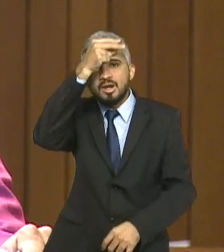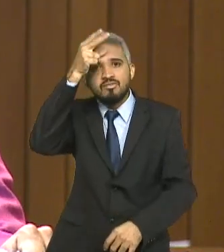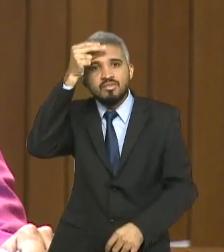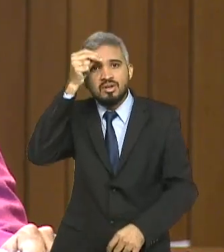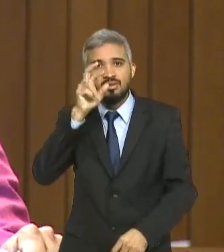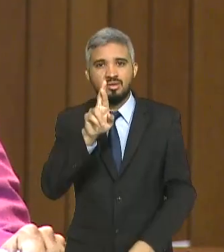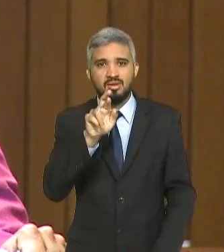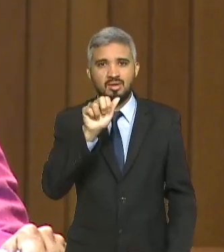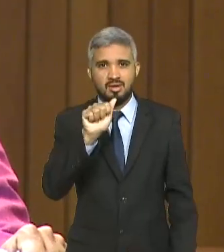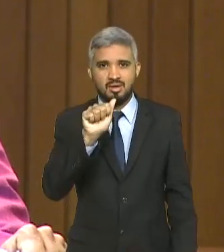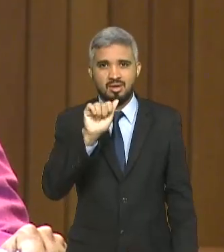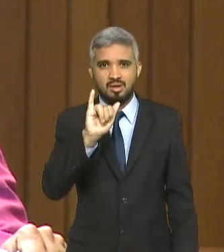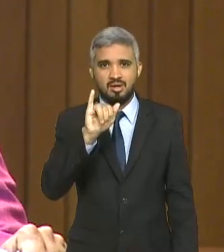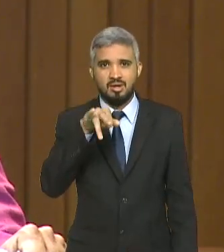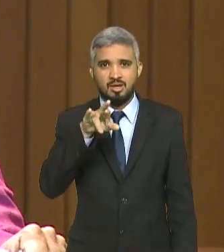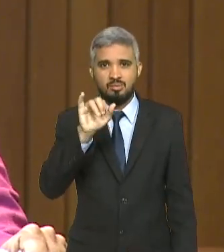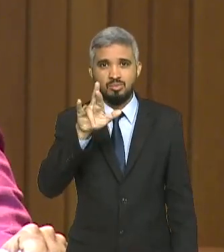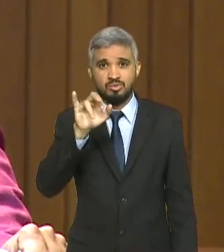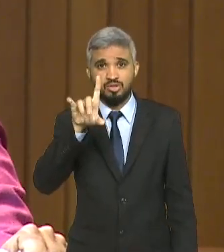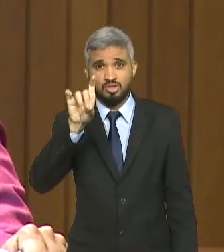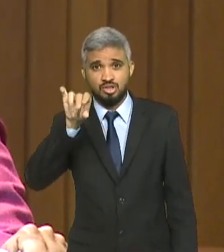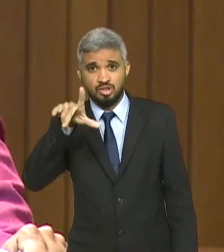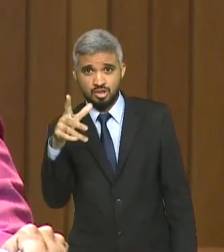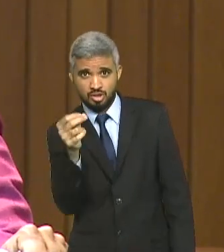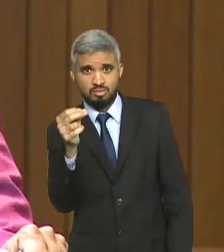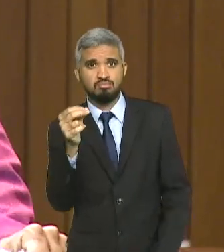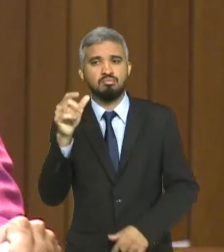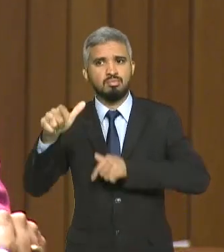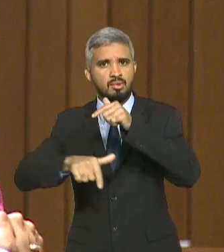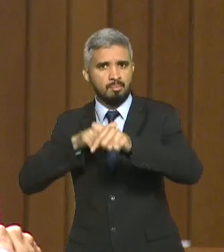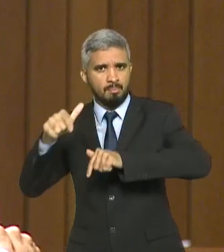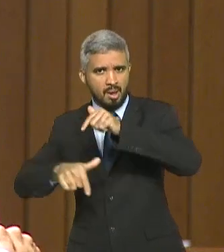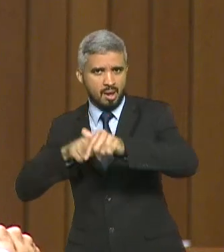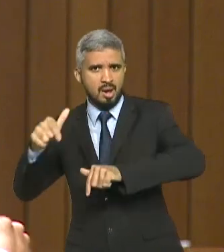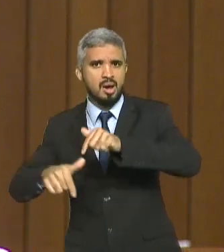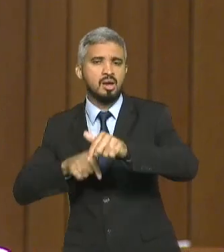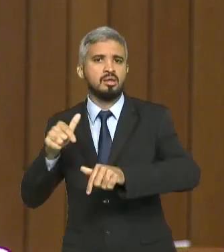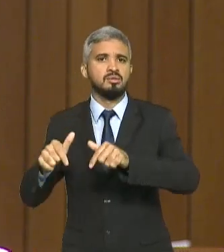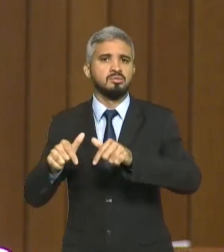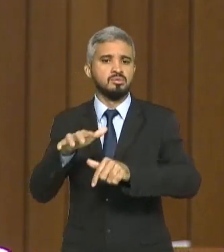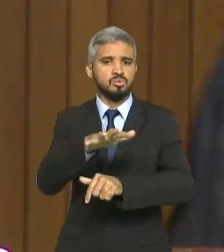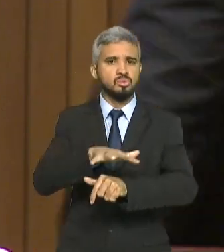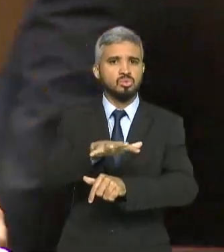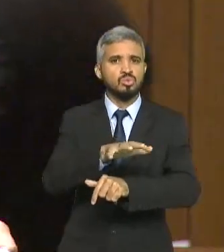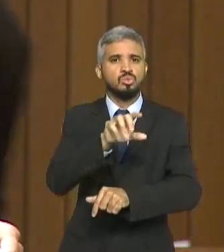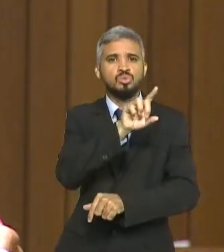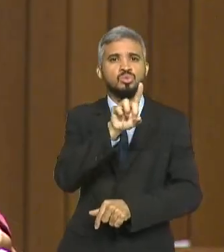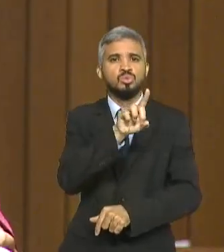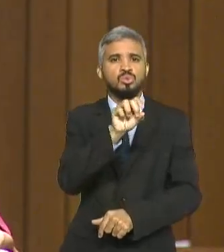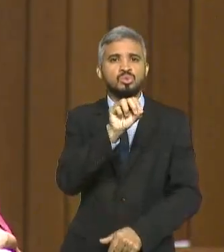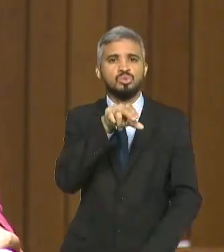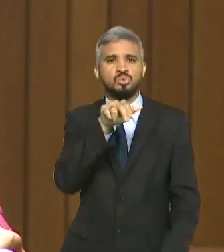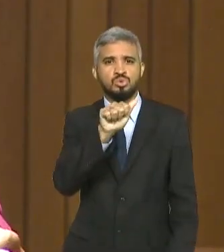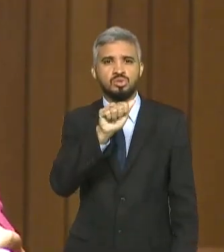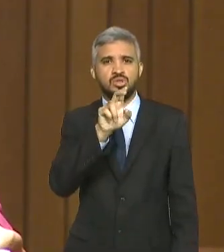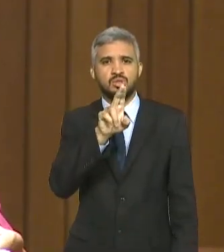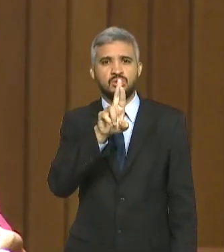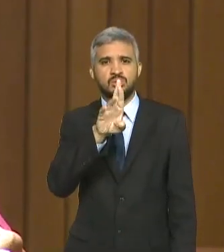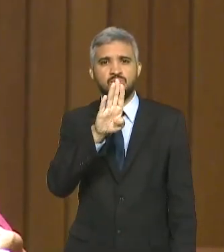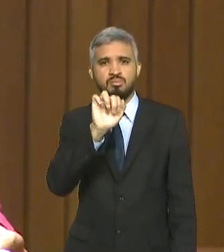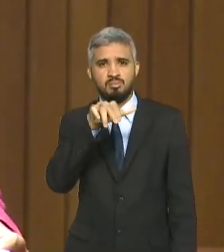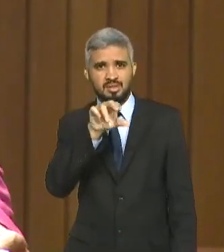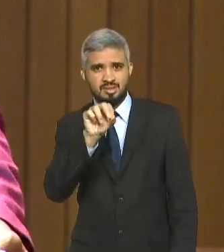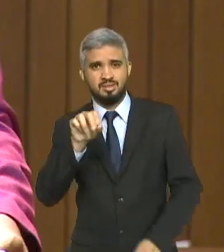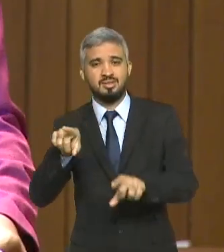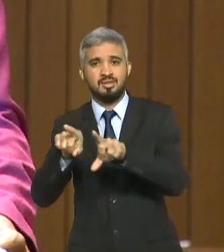Presidente Dutra. Seja na zona urbana, seja na zona rural, todo lugar tem trabalho. O prefeito tem feito, em menos de um